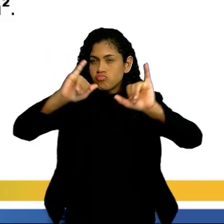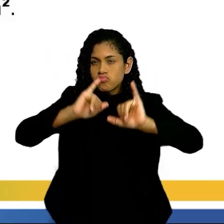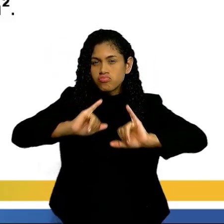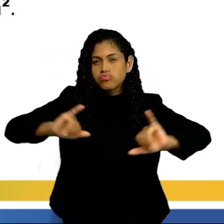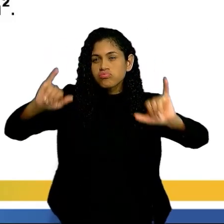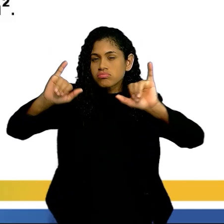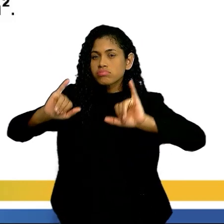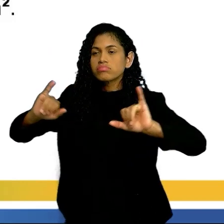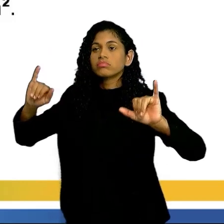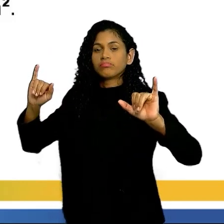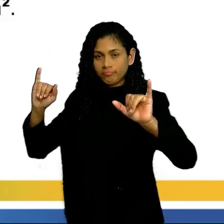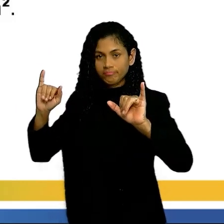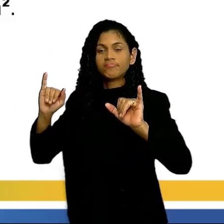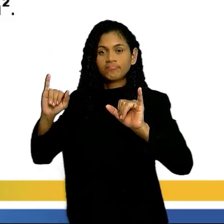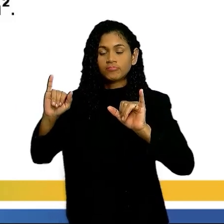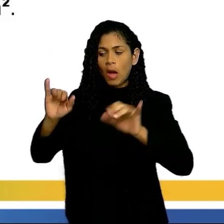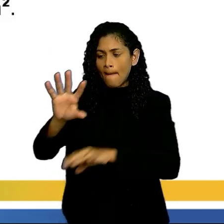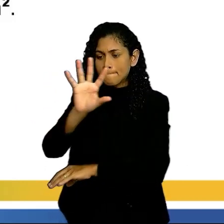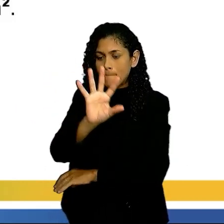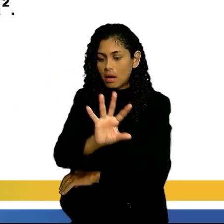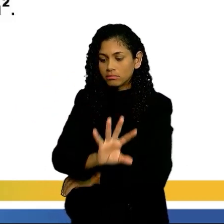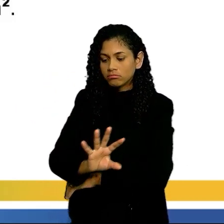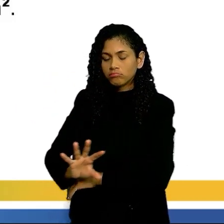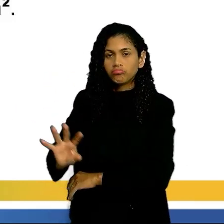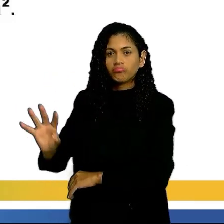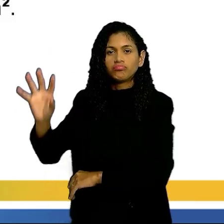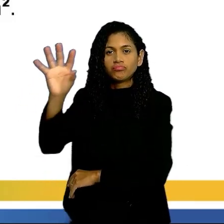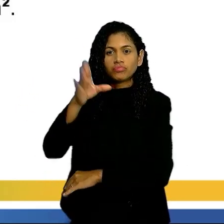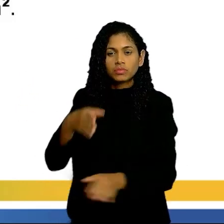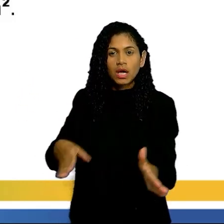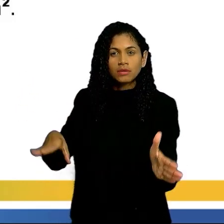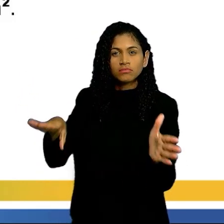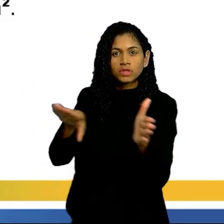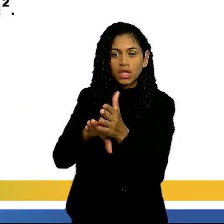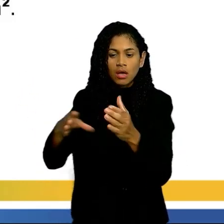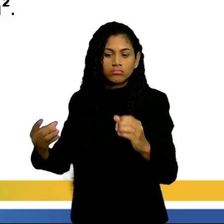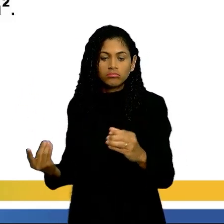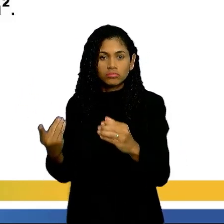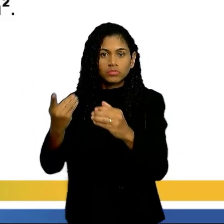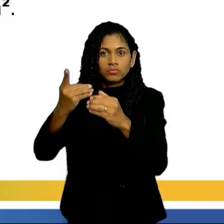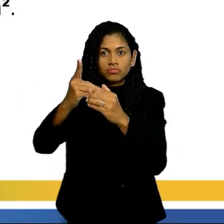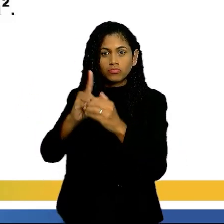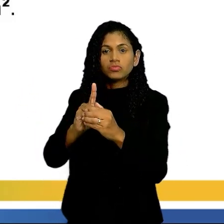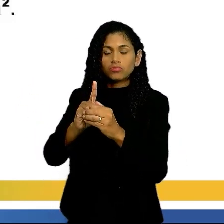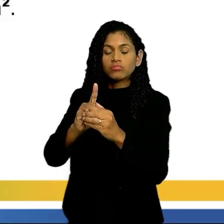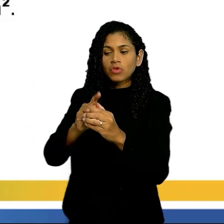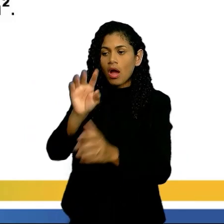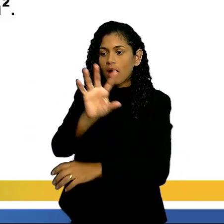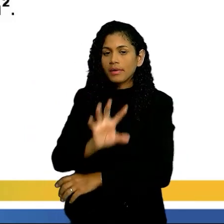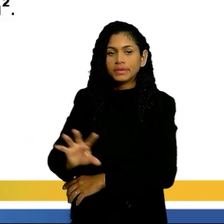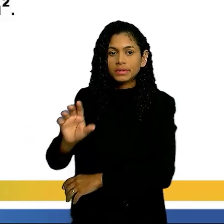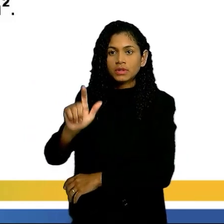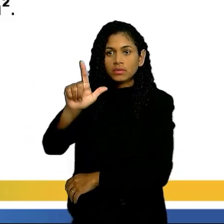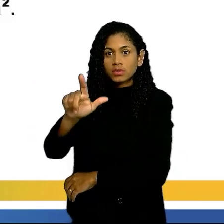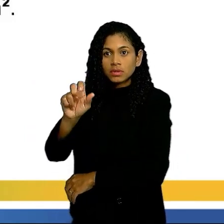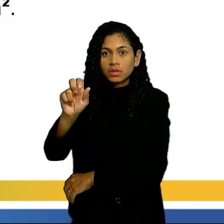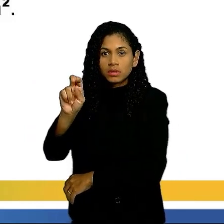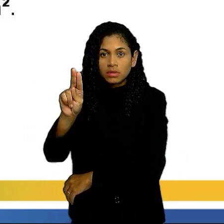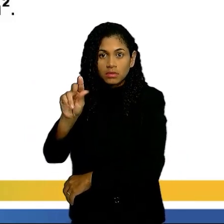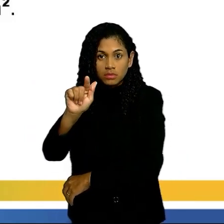por este perímetro, até recentemente incorporar a região da Luz, além da República